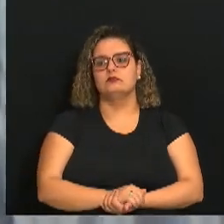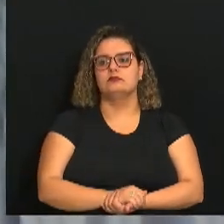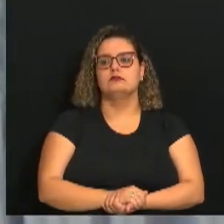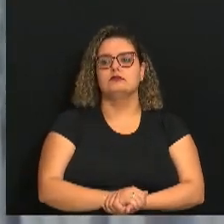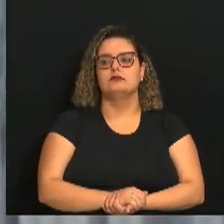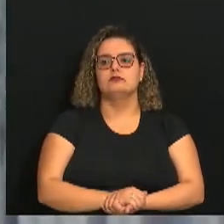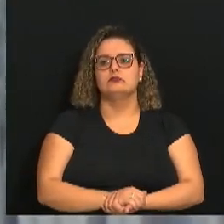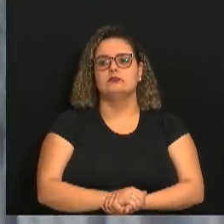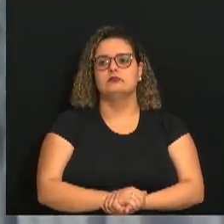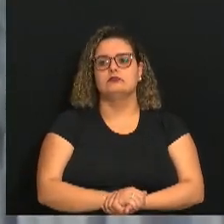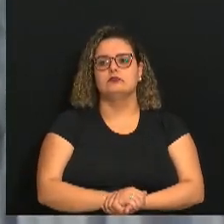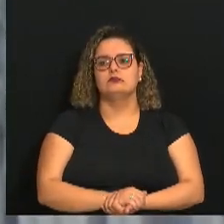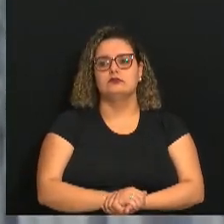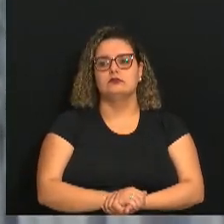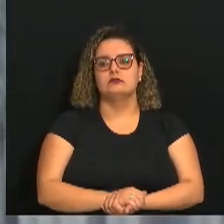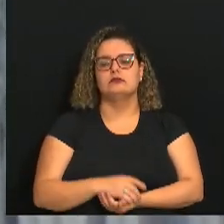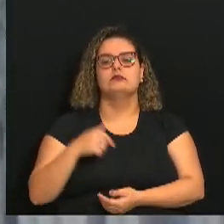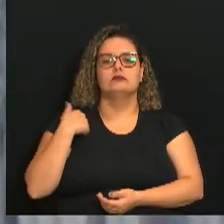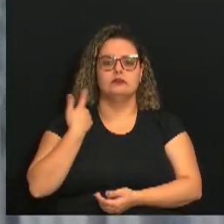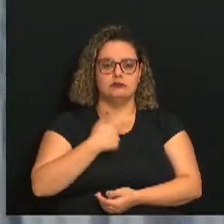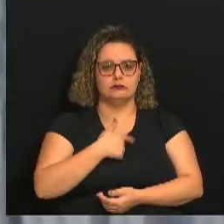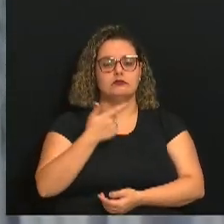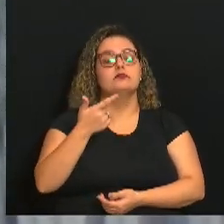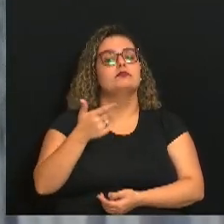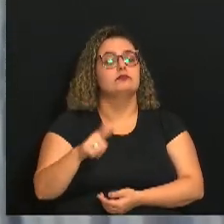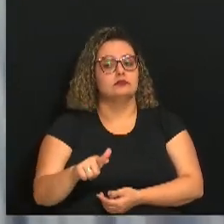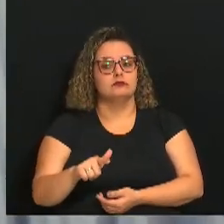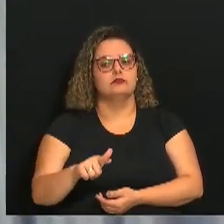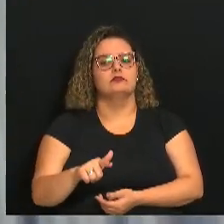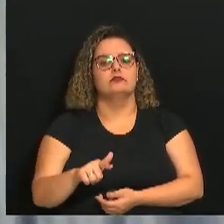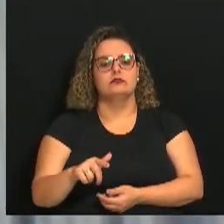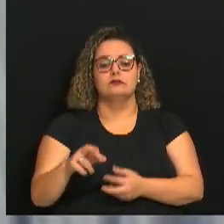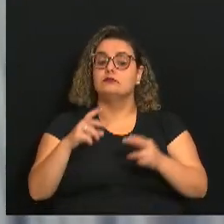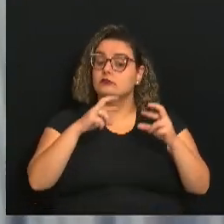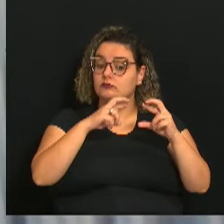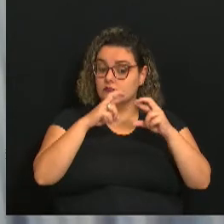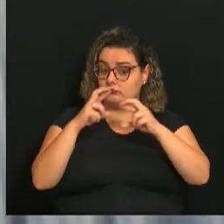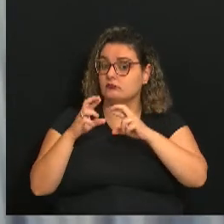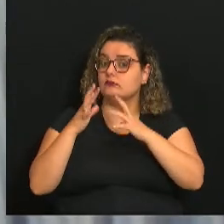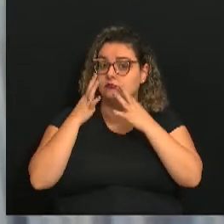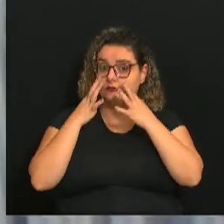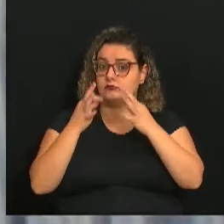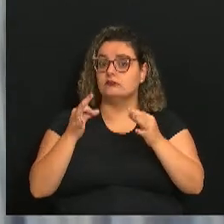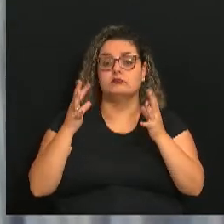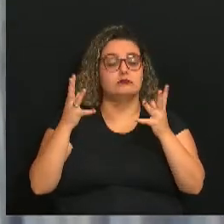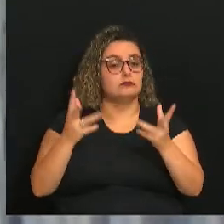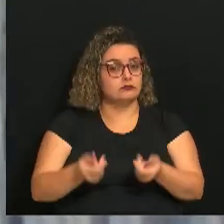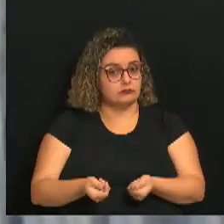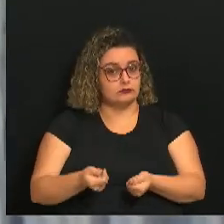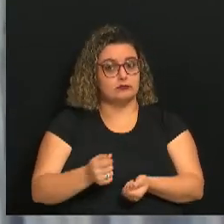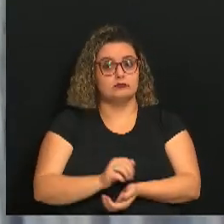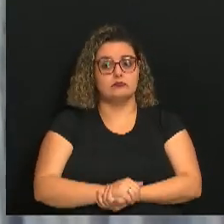nossa parte, a gente vai continuar muito atento a tudo isso,